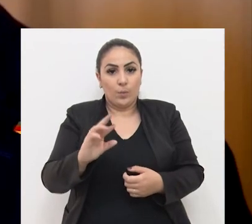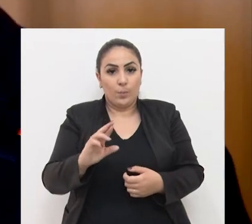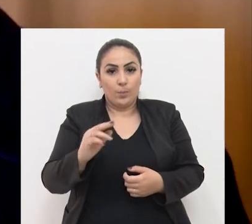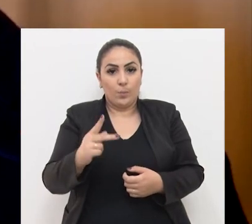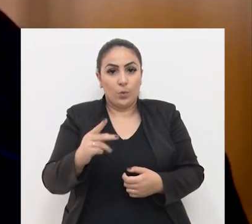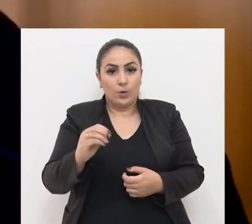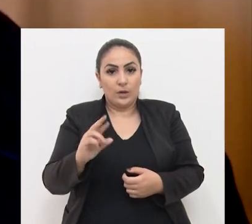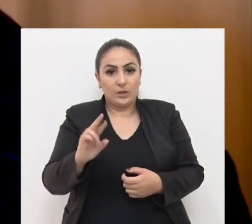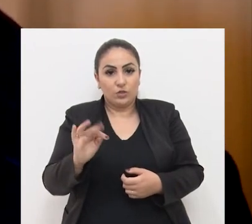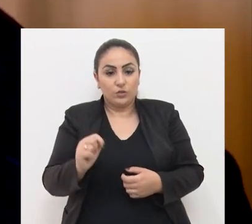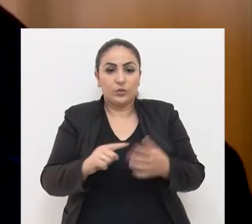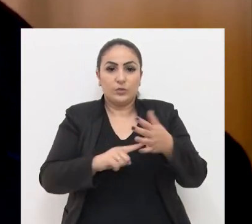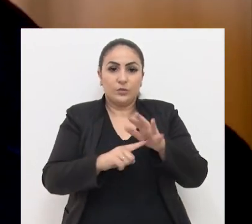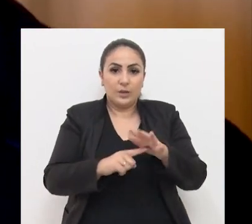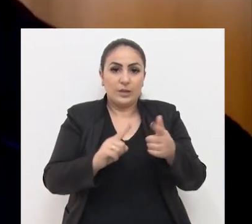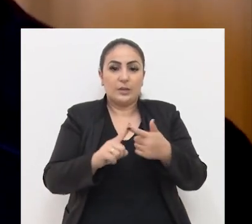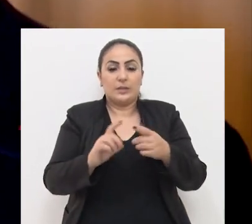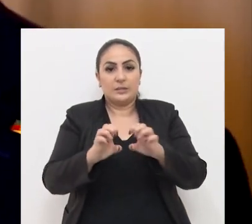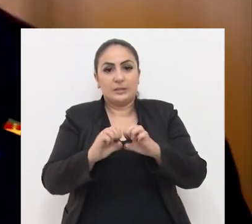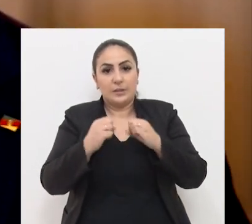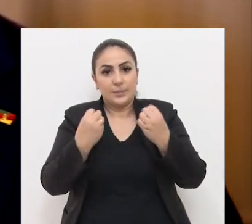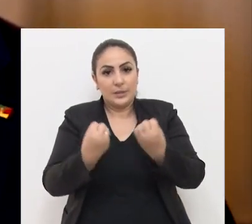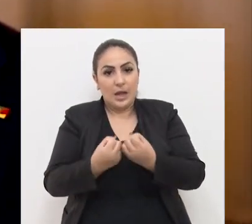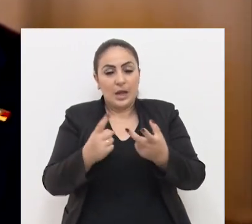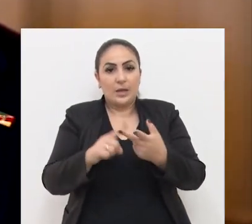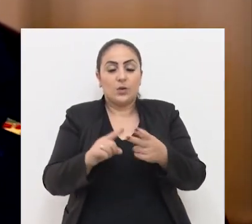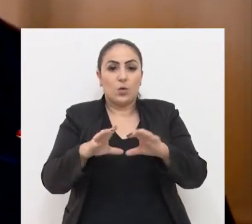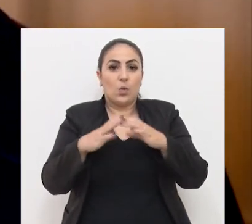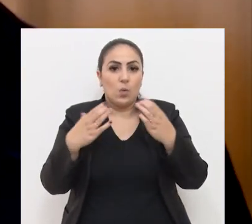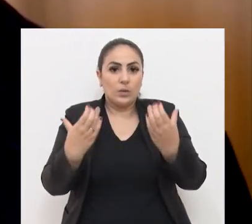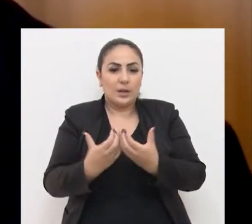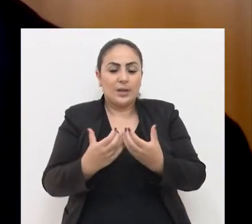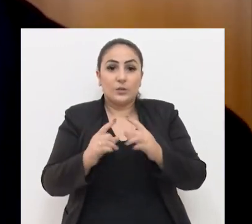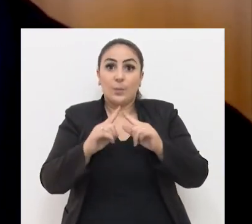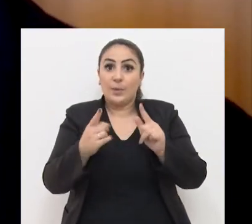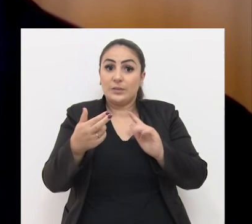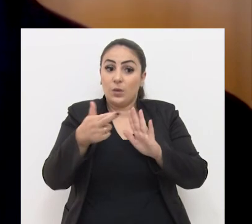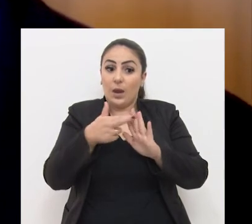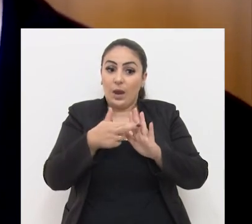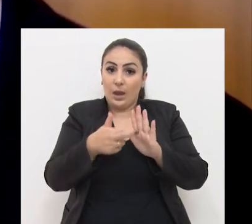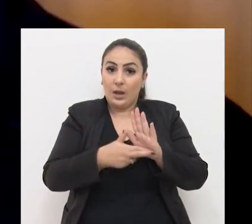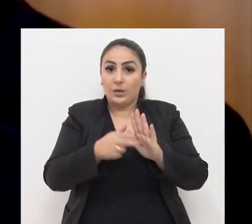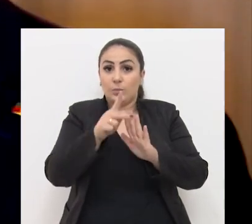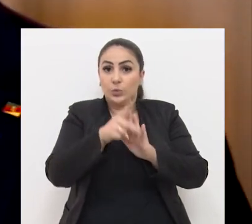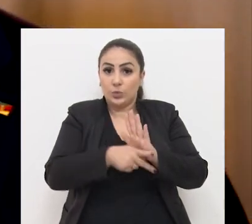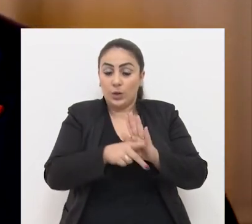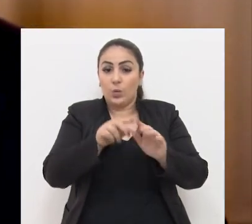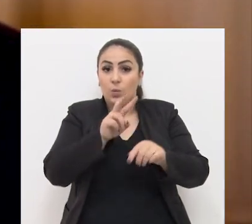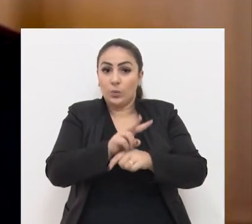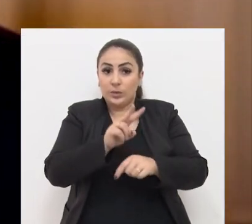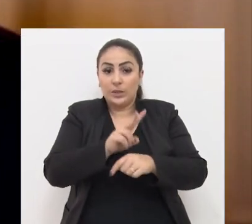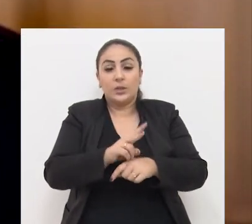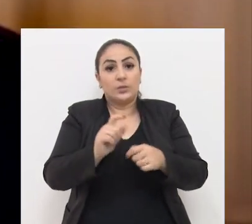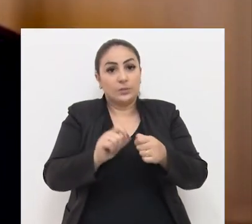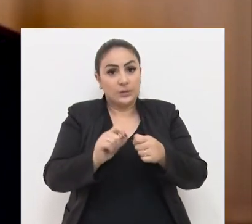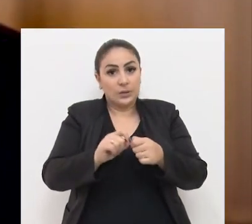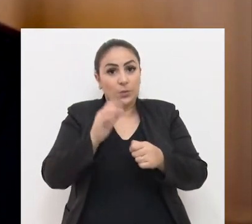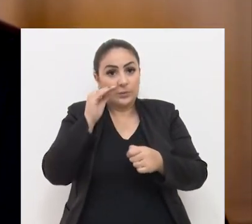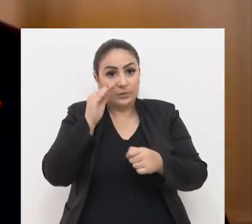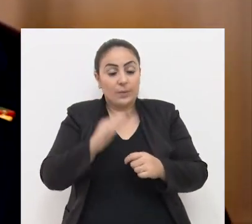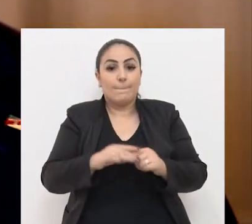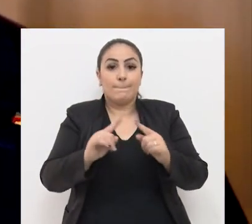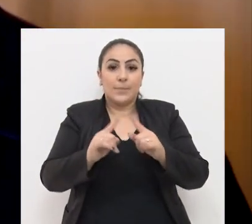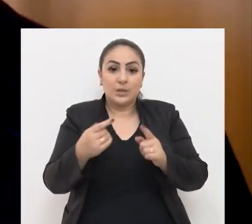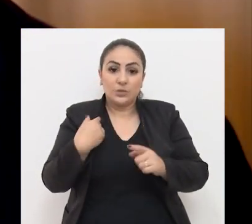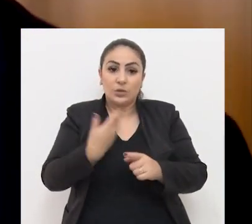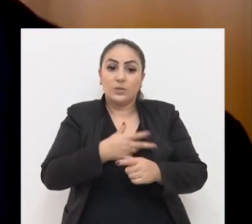corporativos, feiras, seminários, congressos, com uma série de restrições, protocolos e cuidados que devem ser observados.